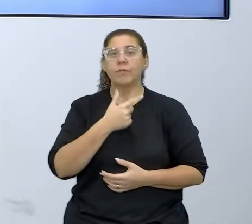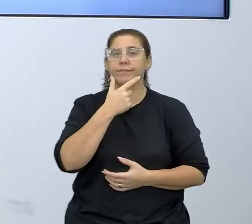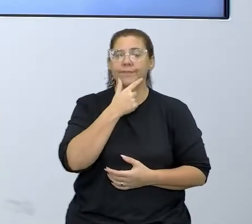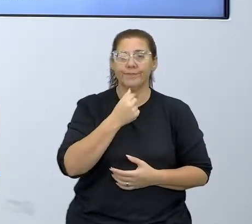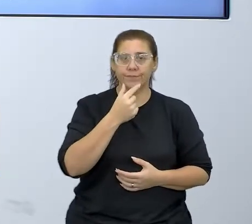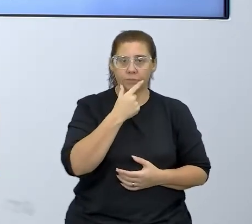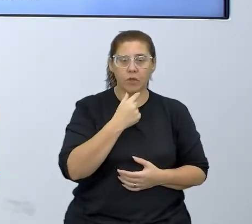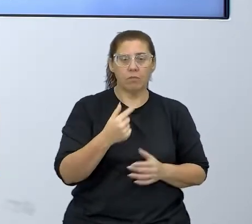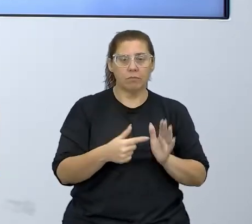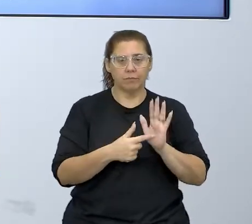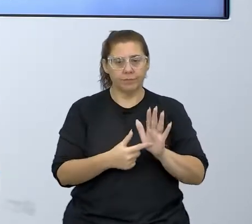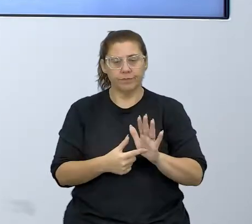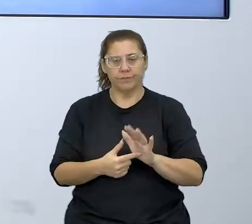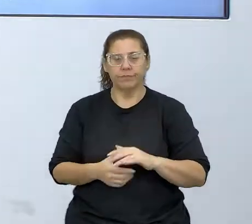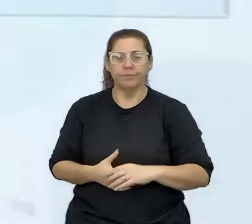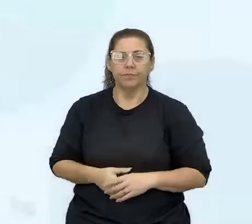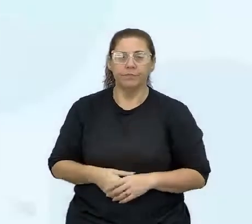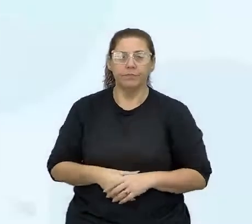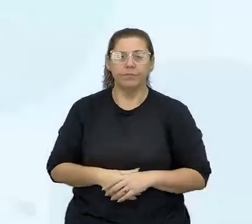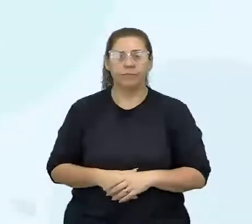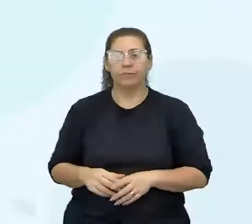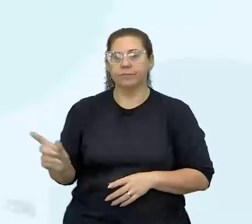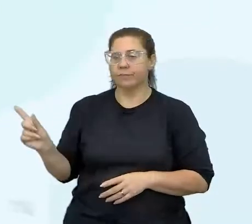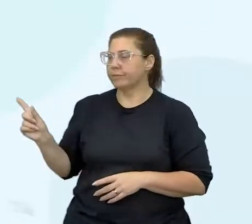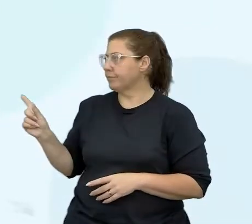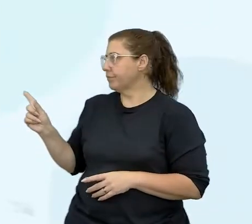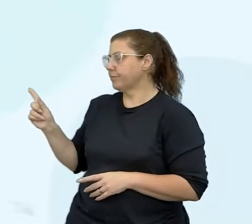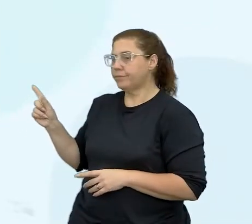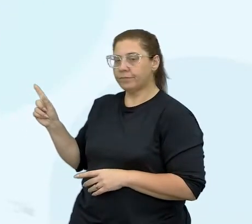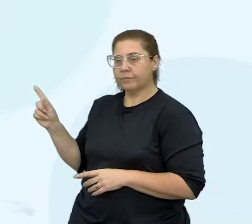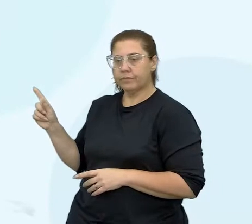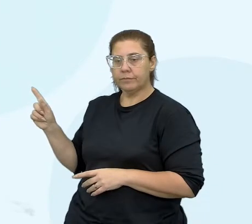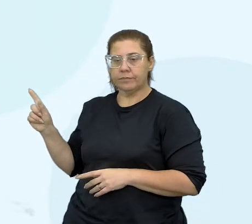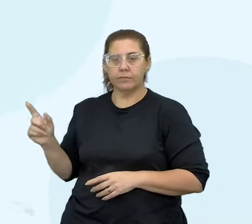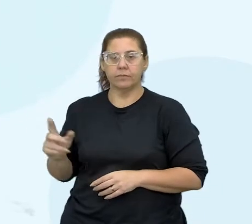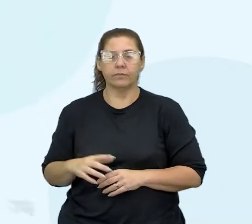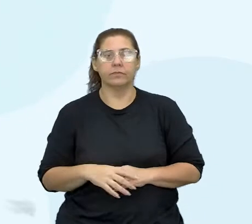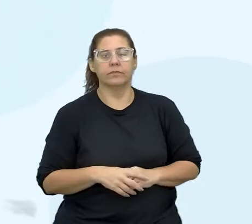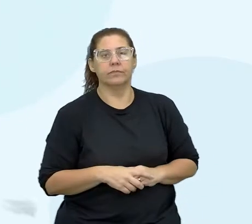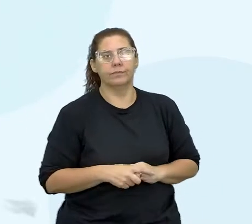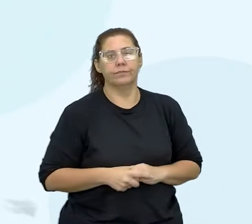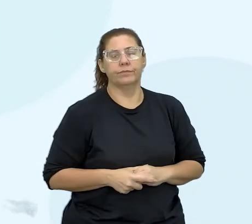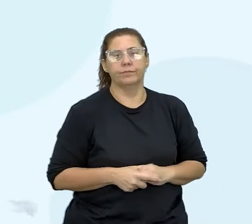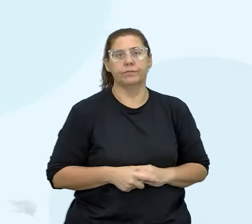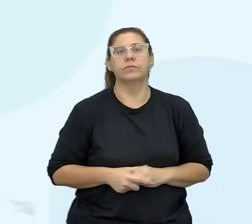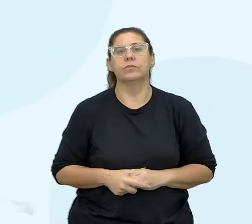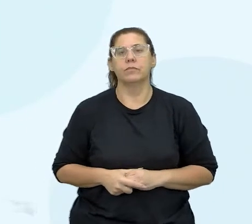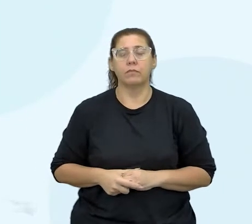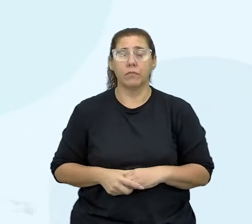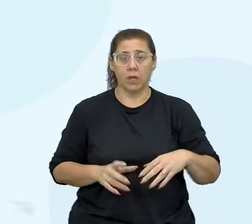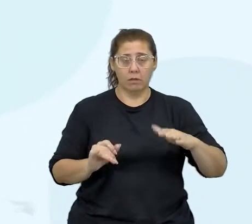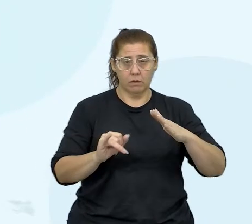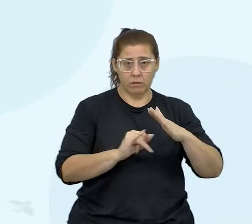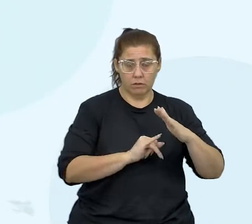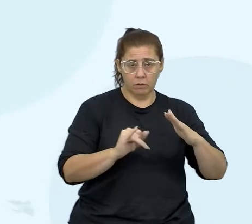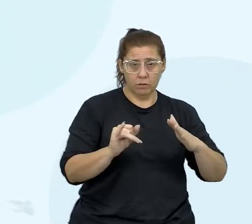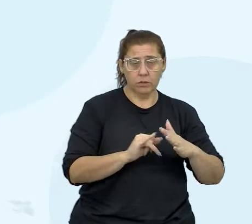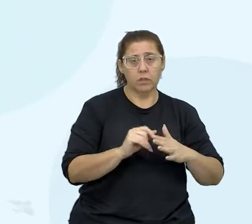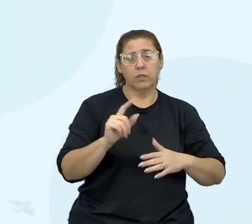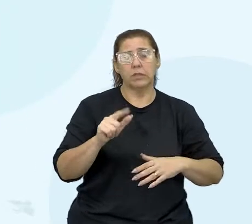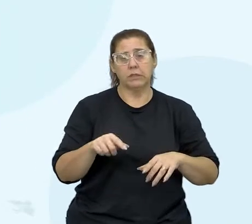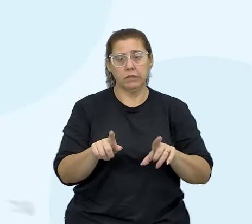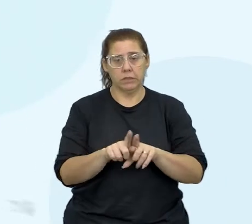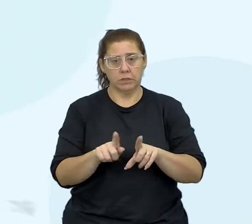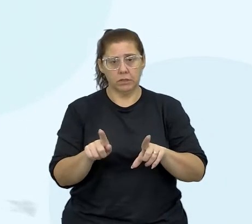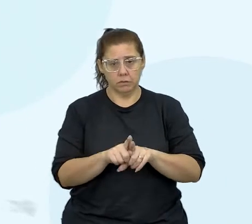vou até pedir para os meninos colocarem aí na tela, que é essas instituições, elas acabam